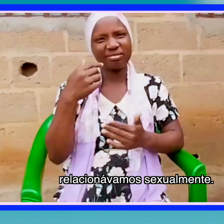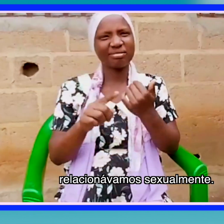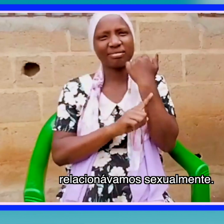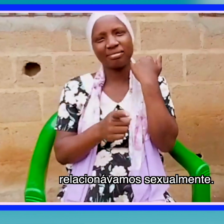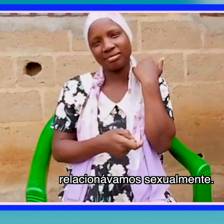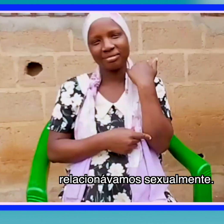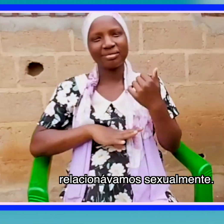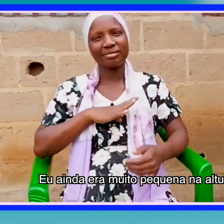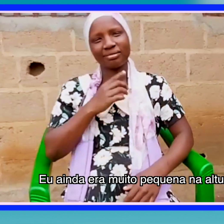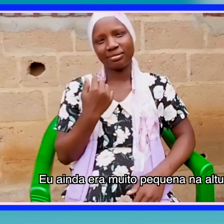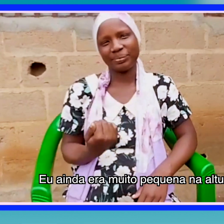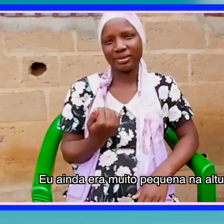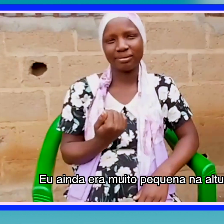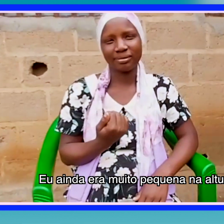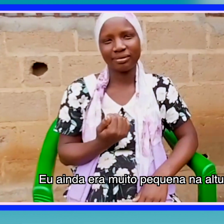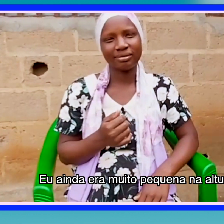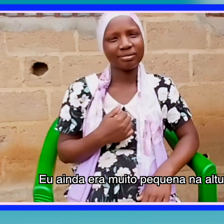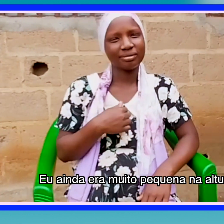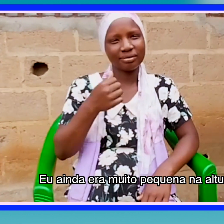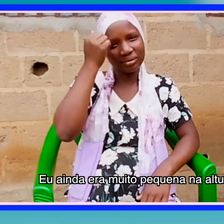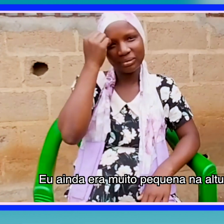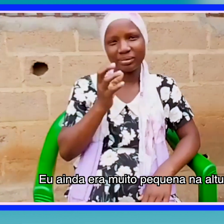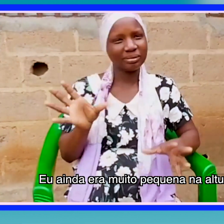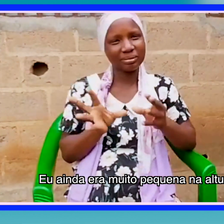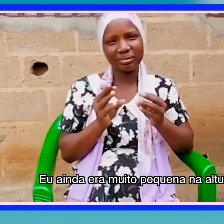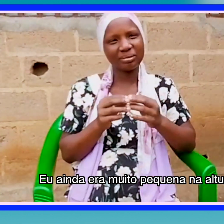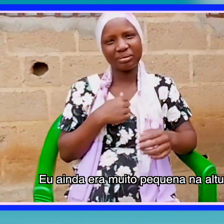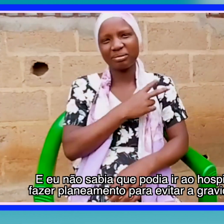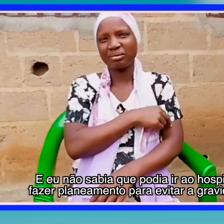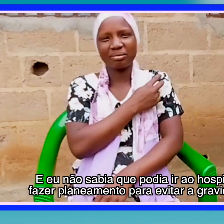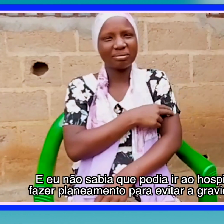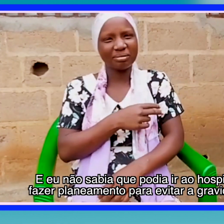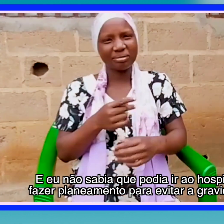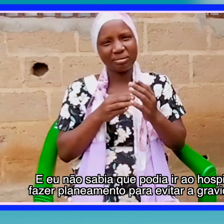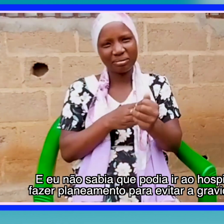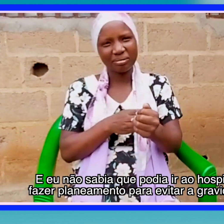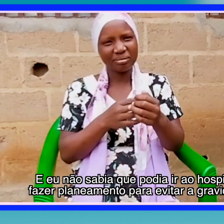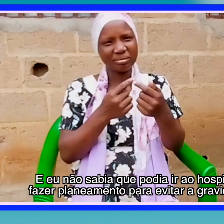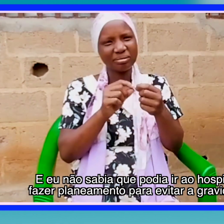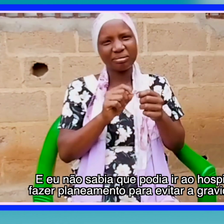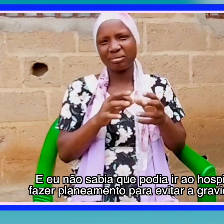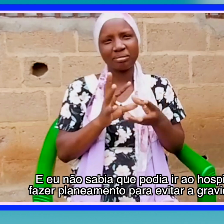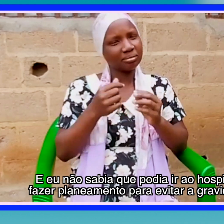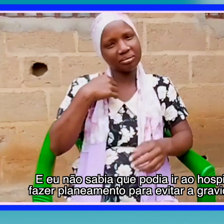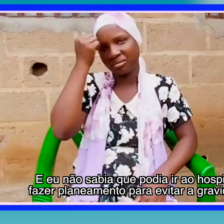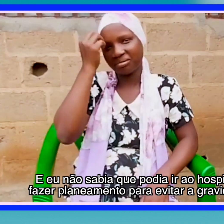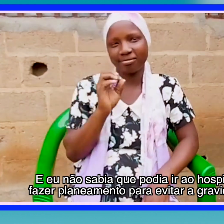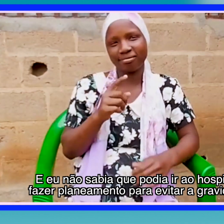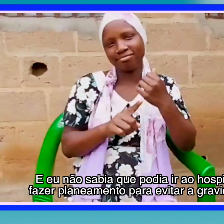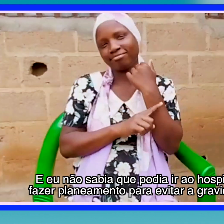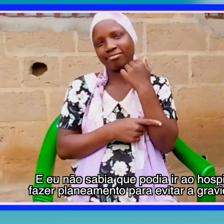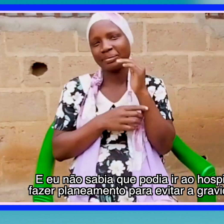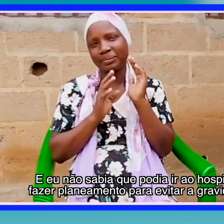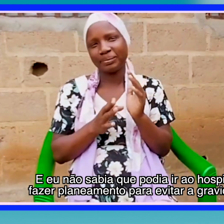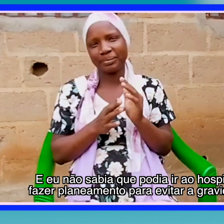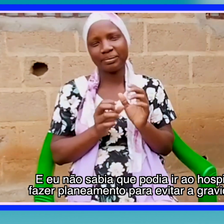relacionamos sexualmente. Eu ainda era muito pequena na altura e eu não sabia que podia ir ao hospital